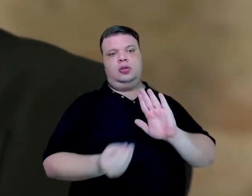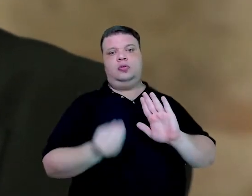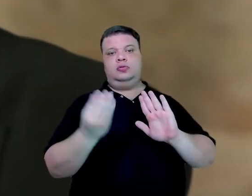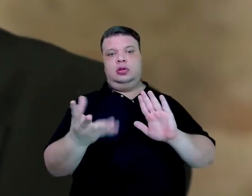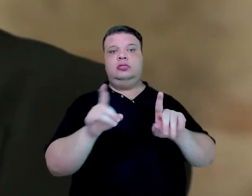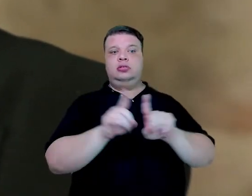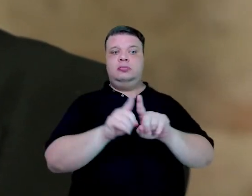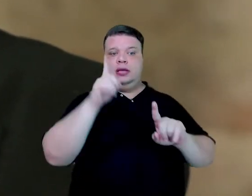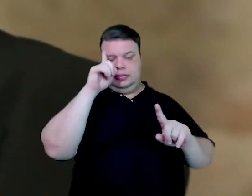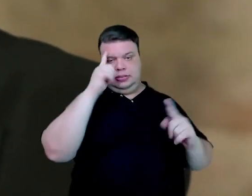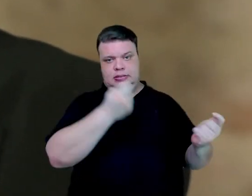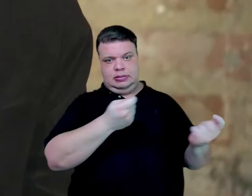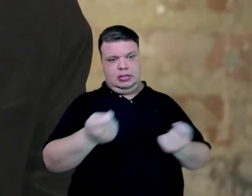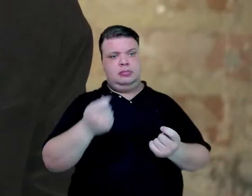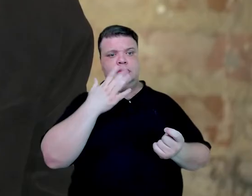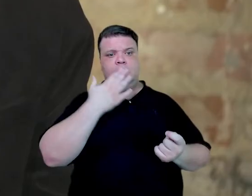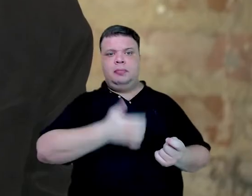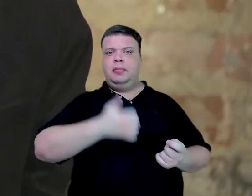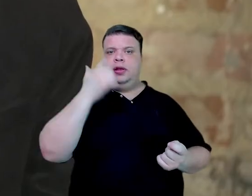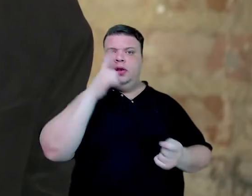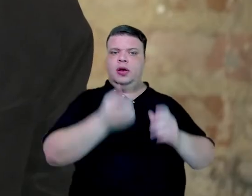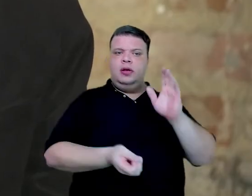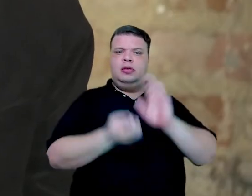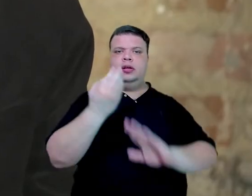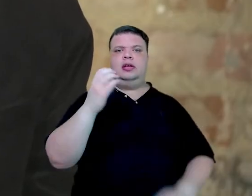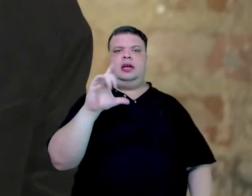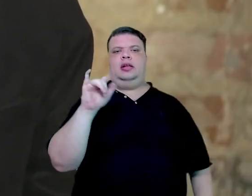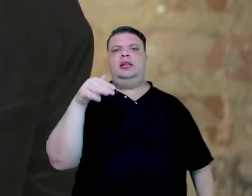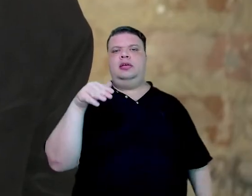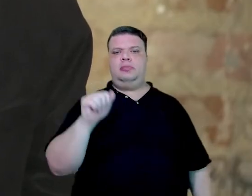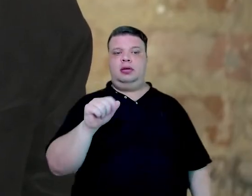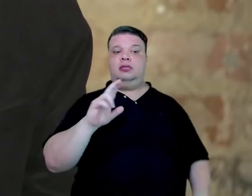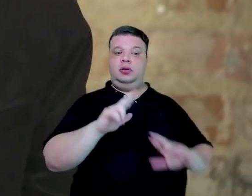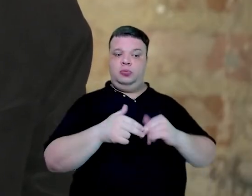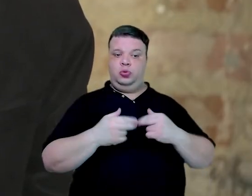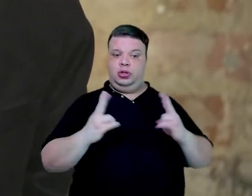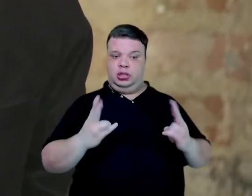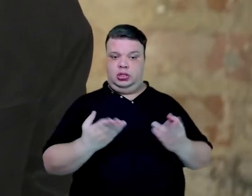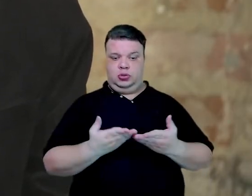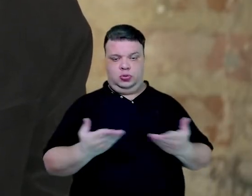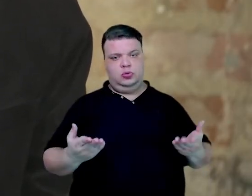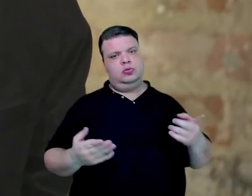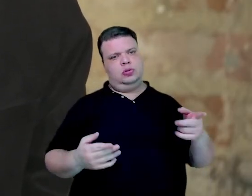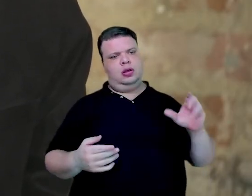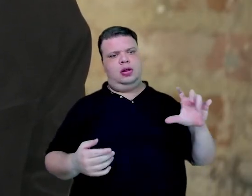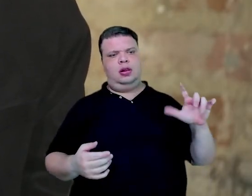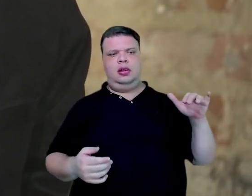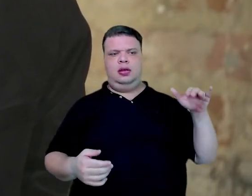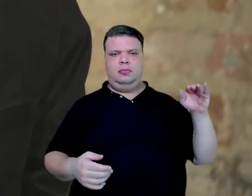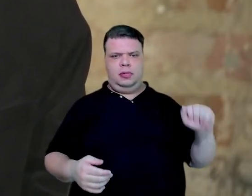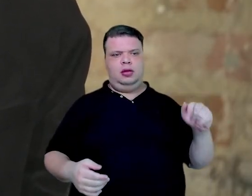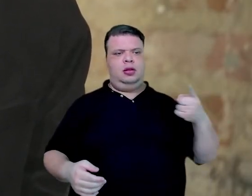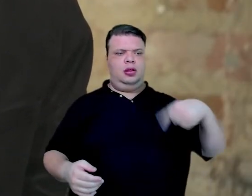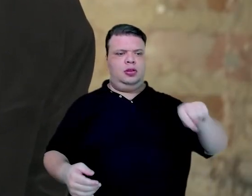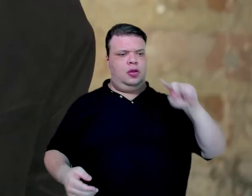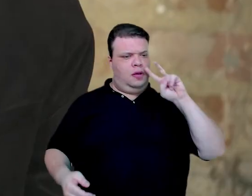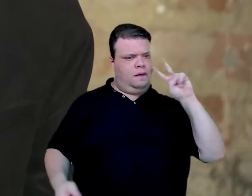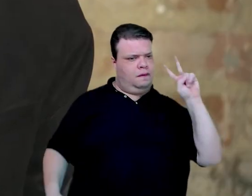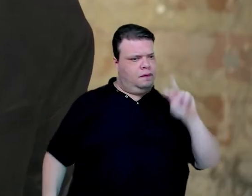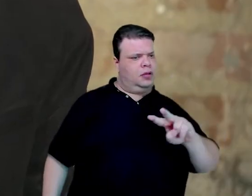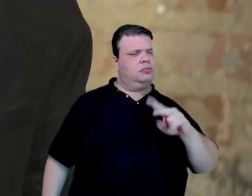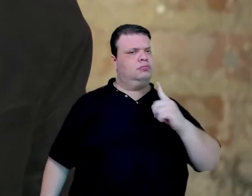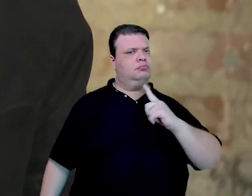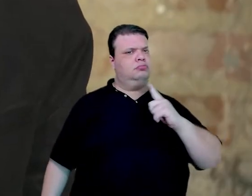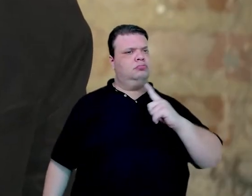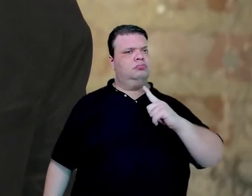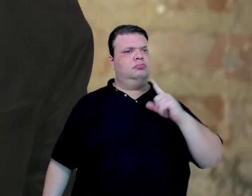maneira, os climas, né, que a gente vê e está vendo ao longo desses tempos, são,